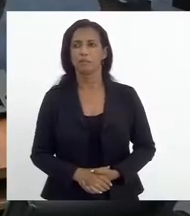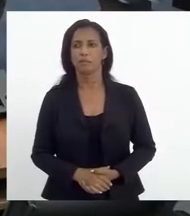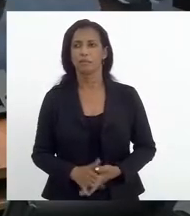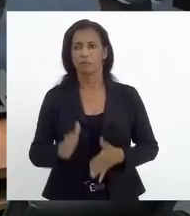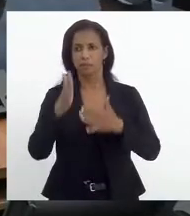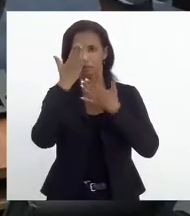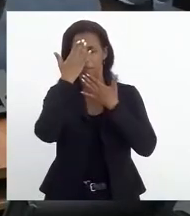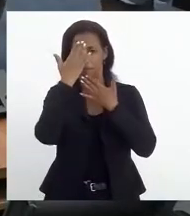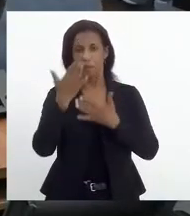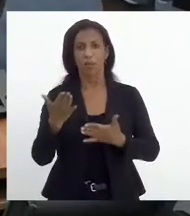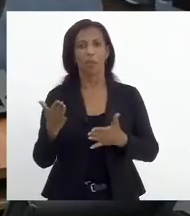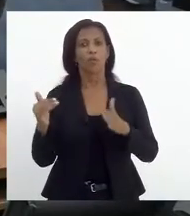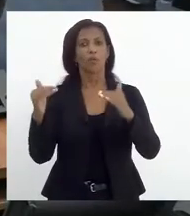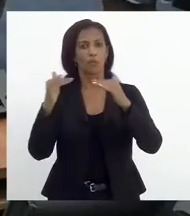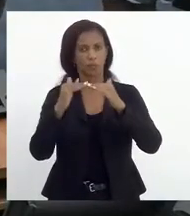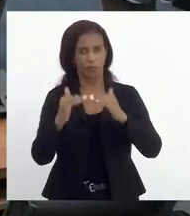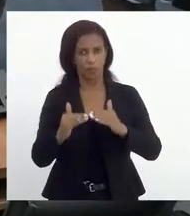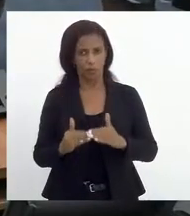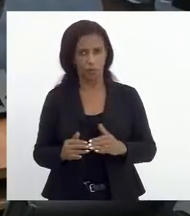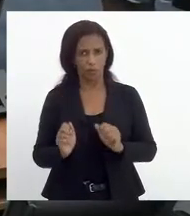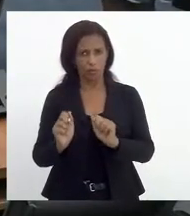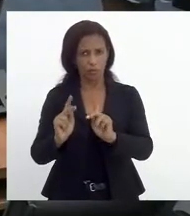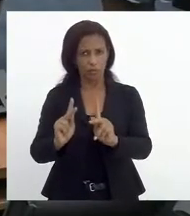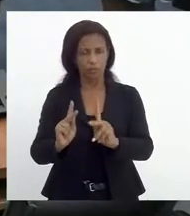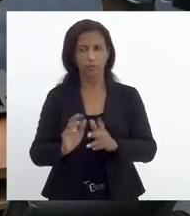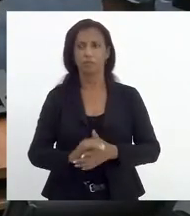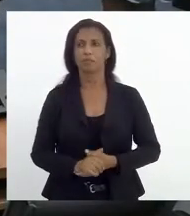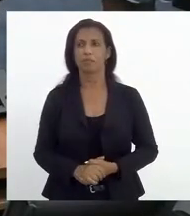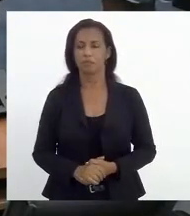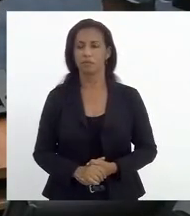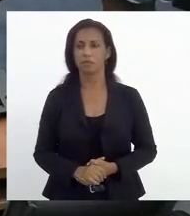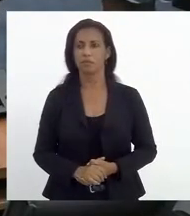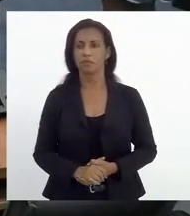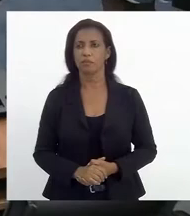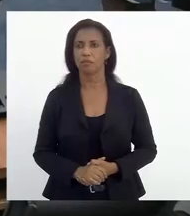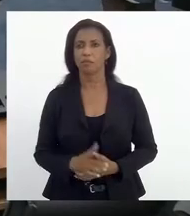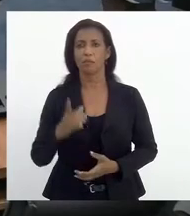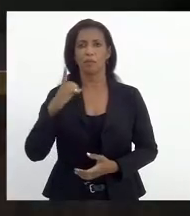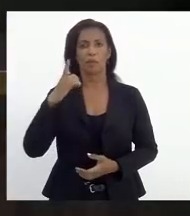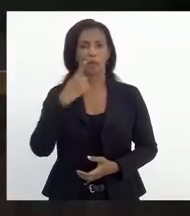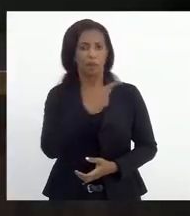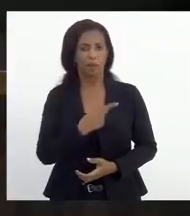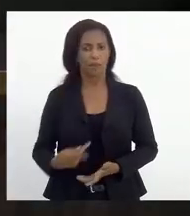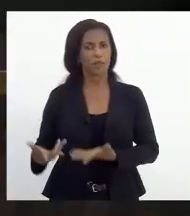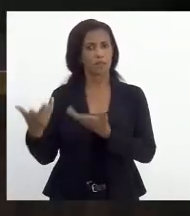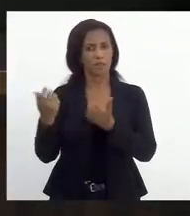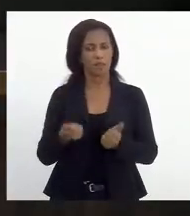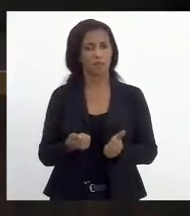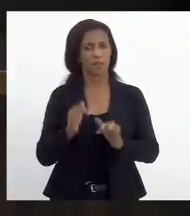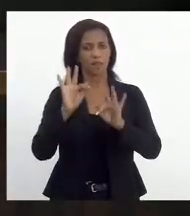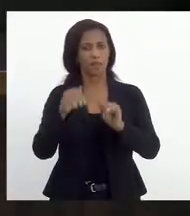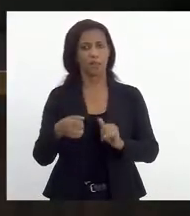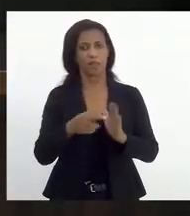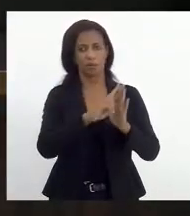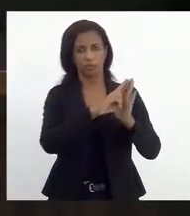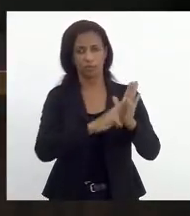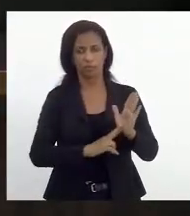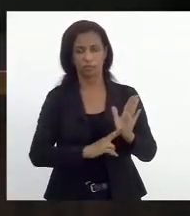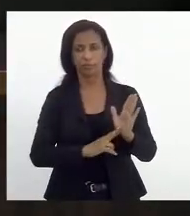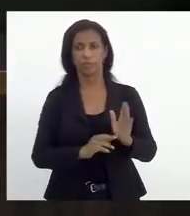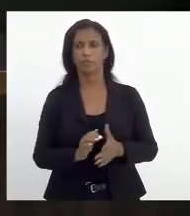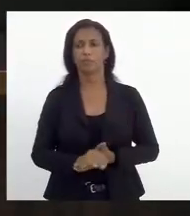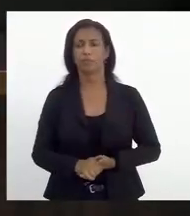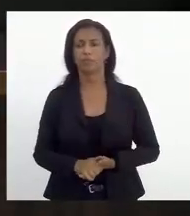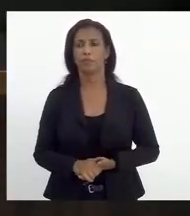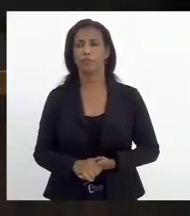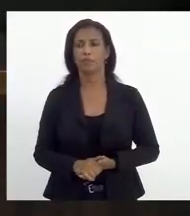Obrigado. Foi feito acordo, né, nesse sentido. Não é isso, deputado Luiz Paulo? A presidência defere o pedido de forma final de Vossa Excelência. Por